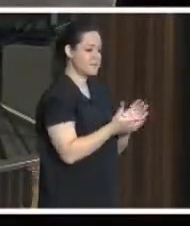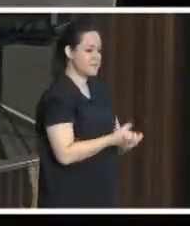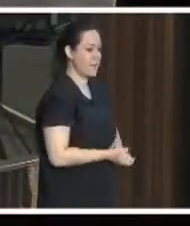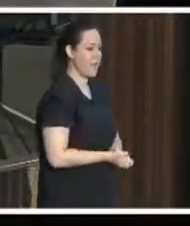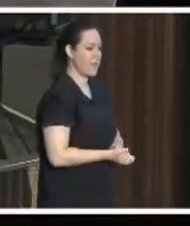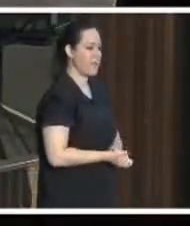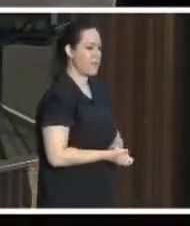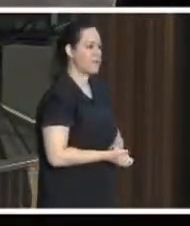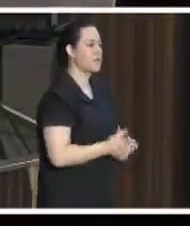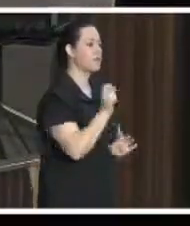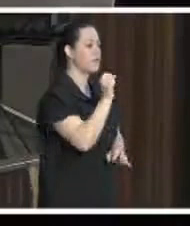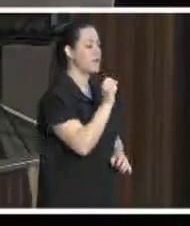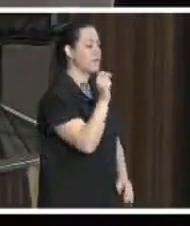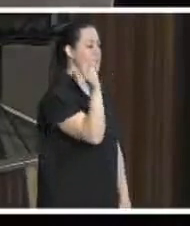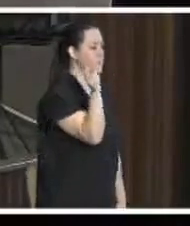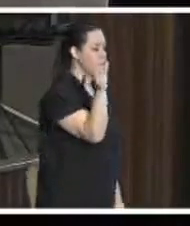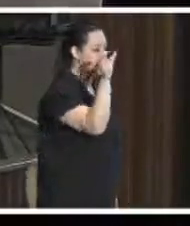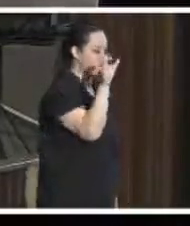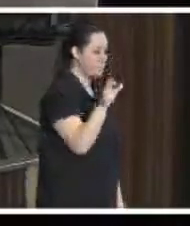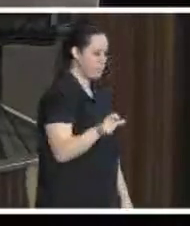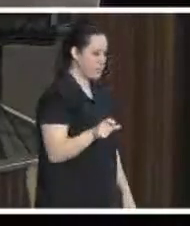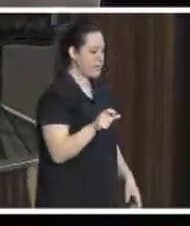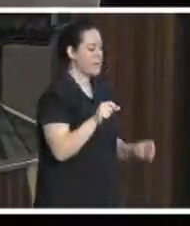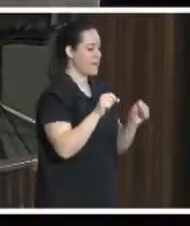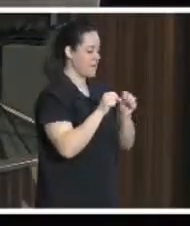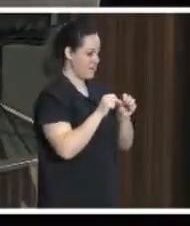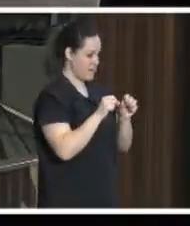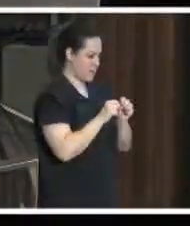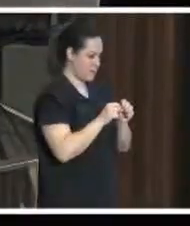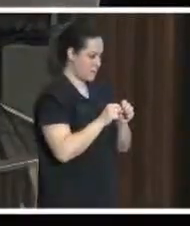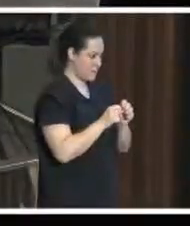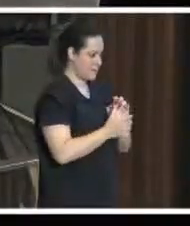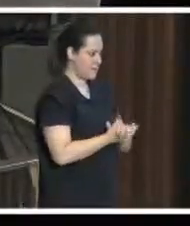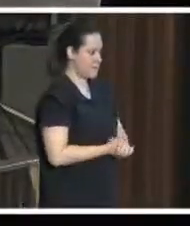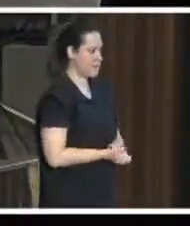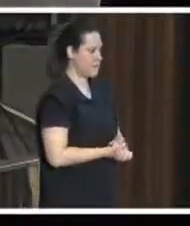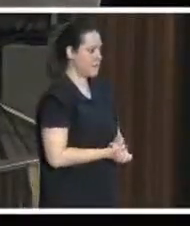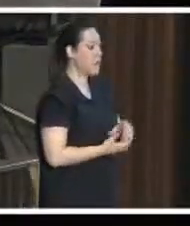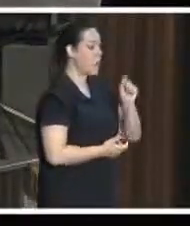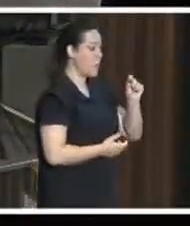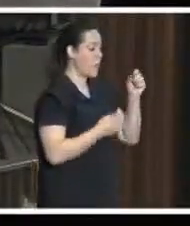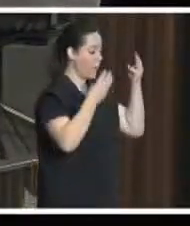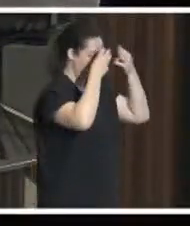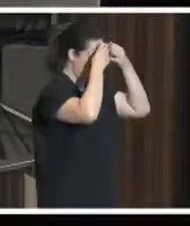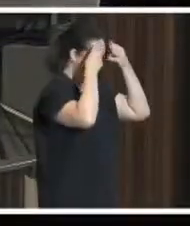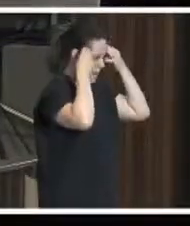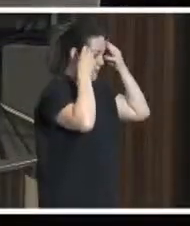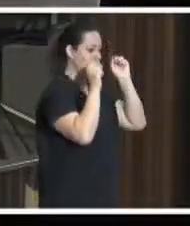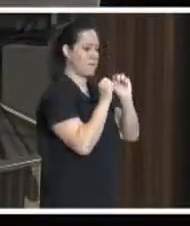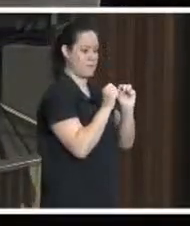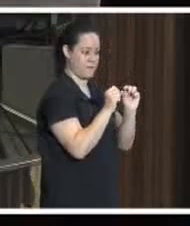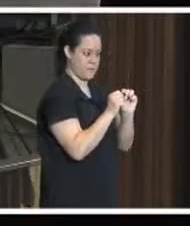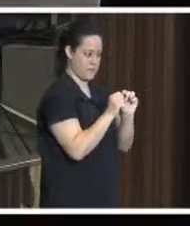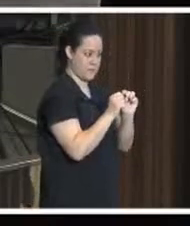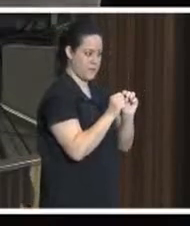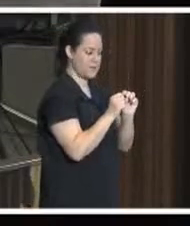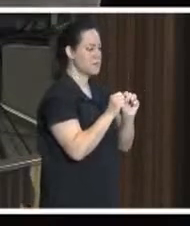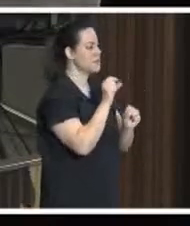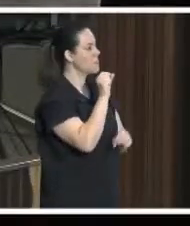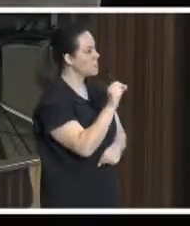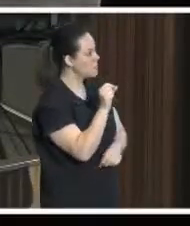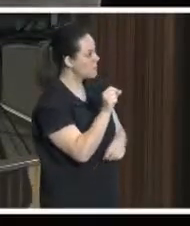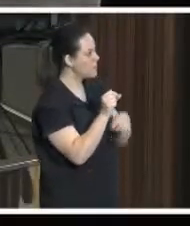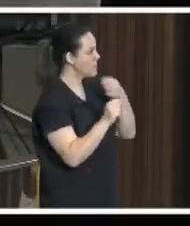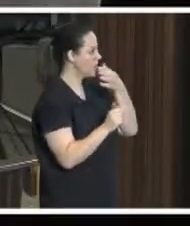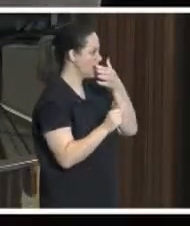é aquilo que os pastores fizeram, aquilo que os magos fizeram, aquilo